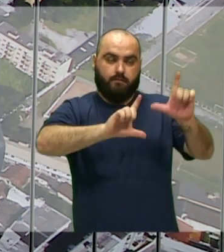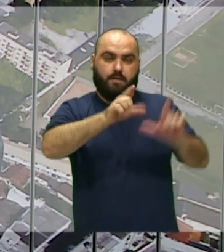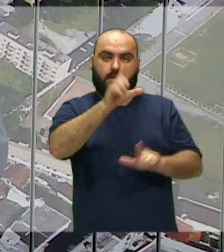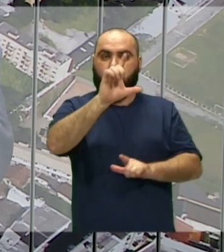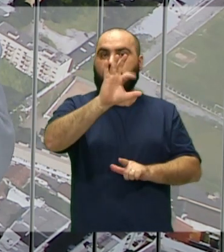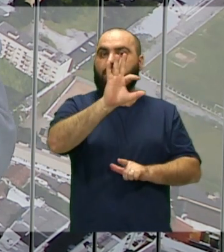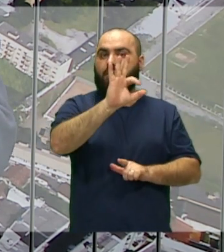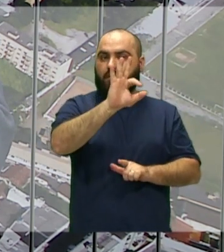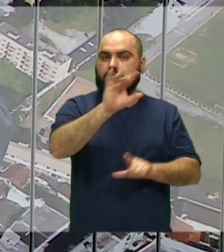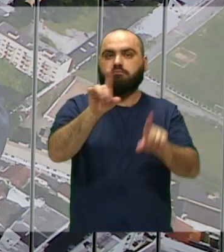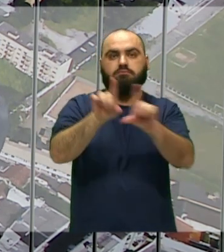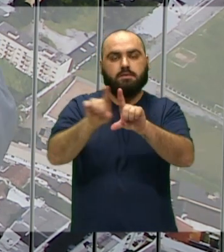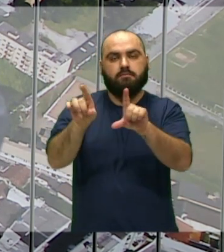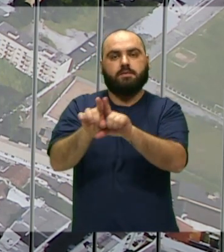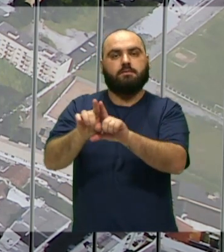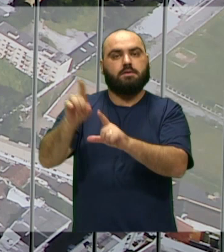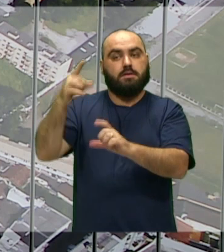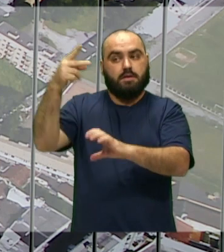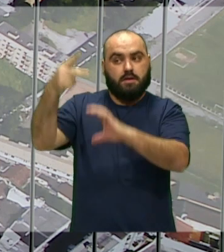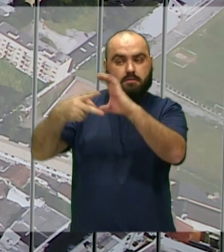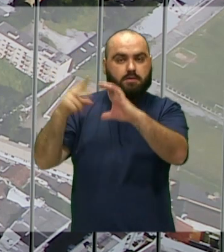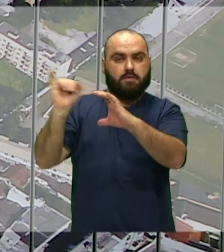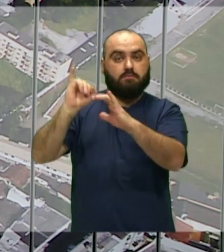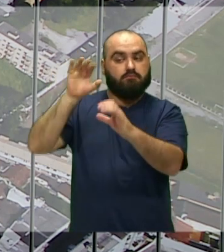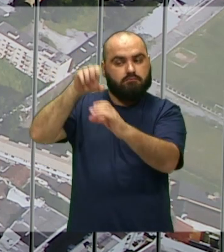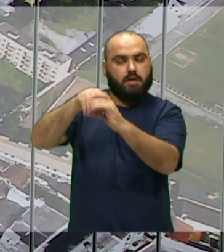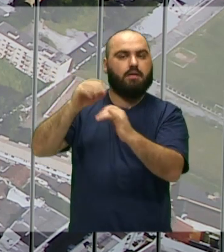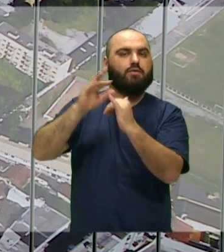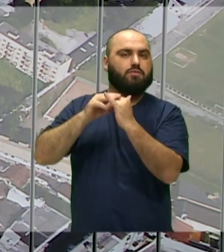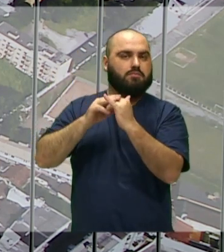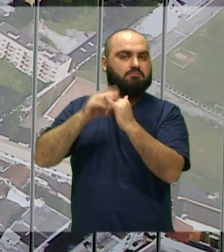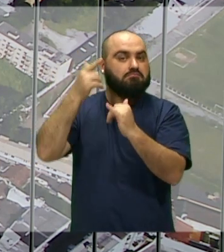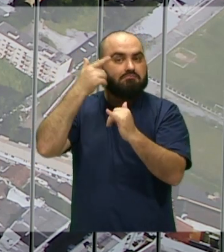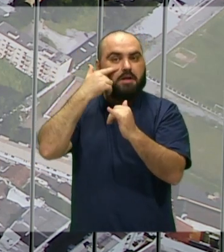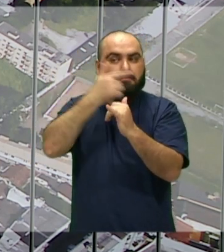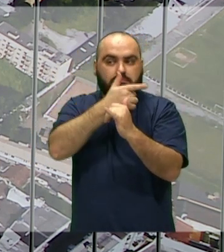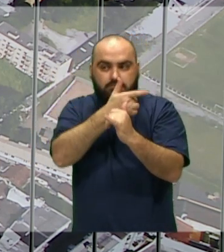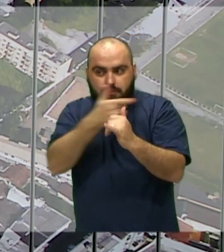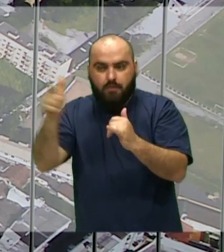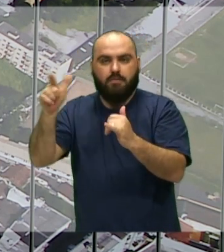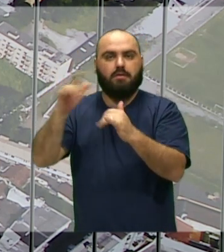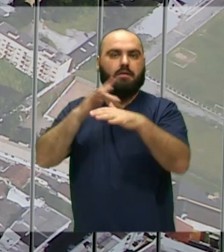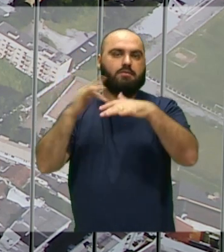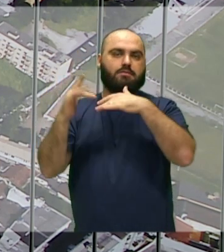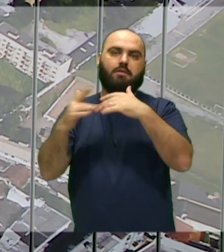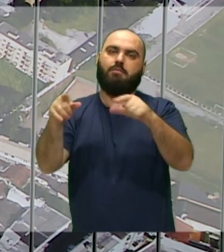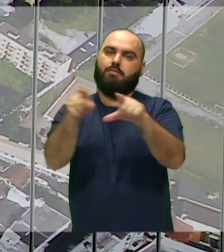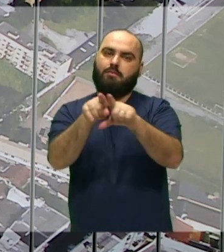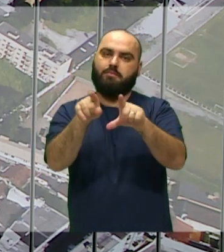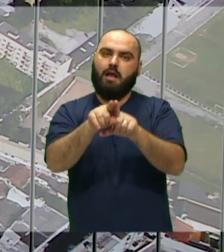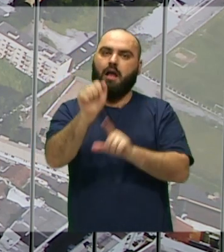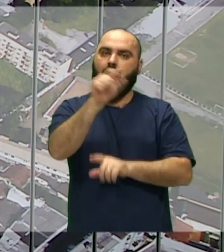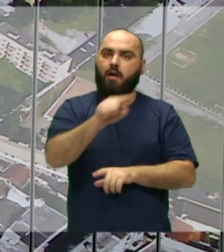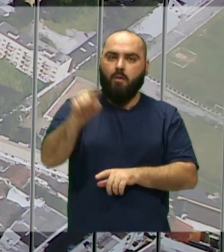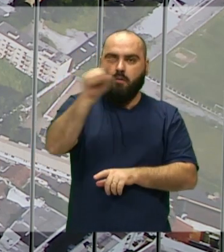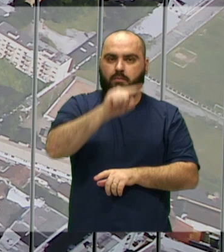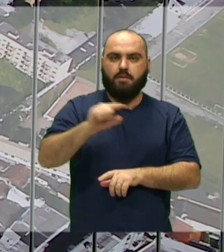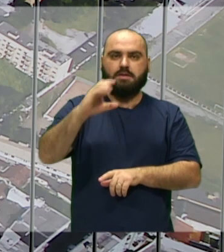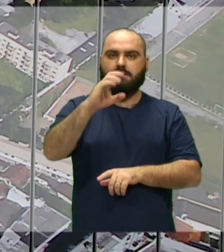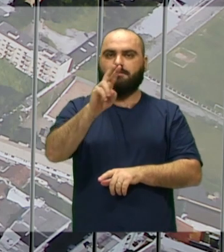no canal da Câmara de Vereadores de Itajaí no YouTube acompanhe também as outras redes sociais @car